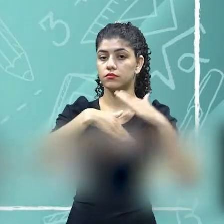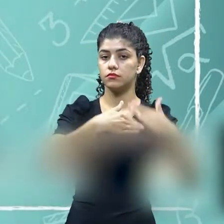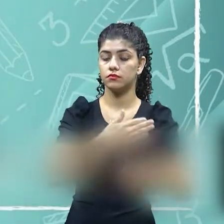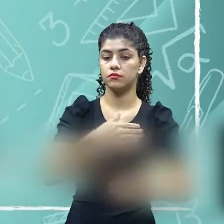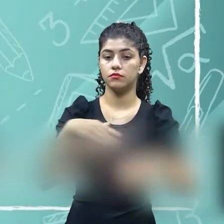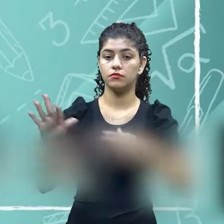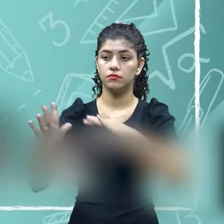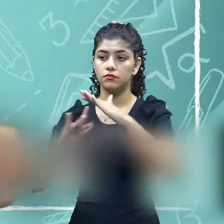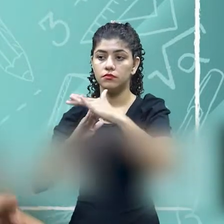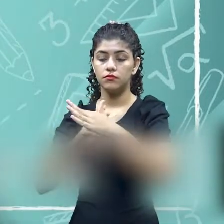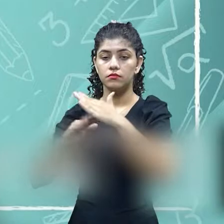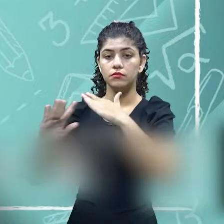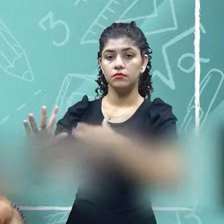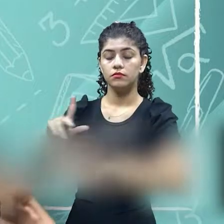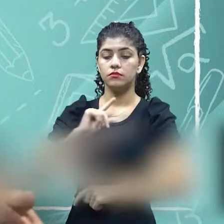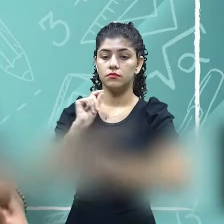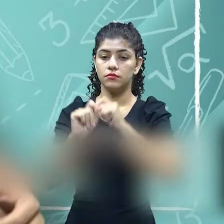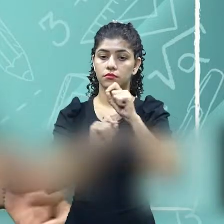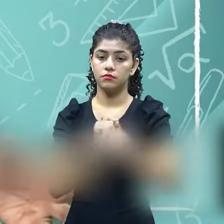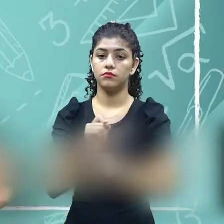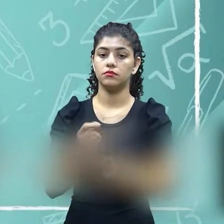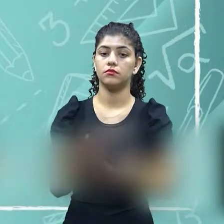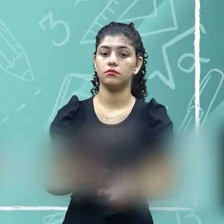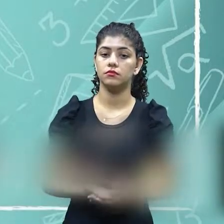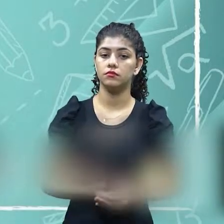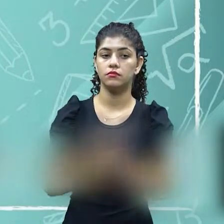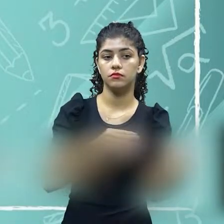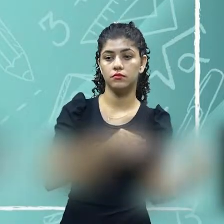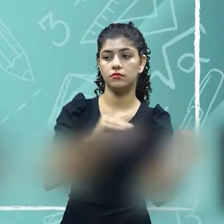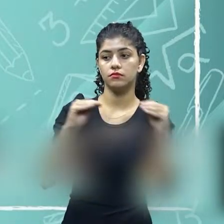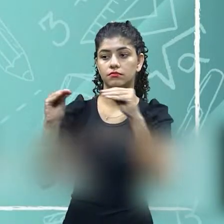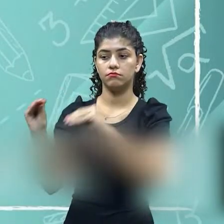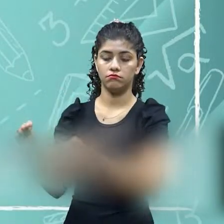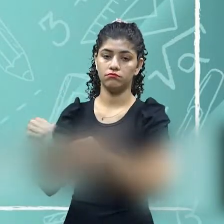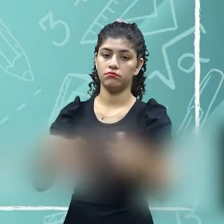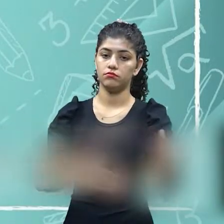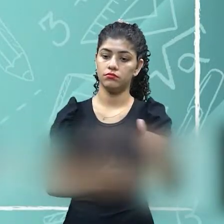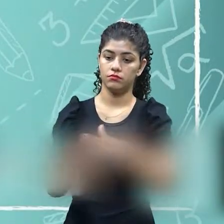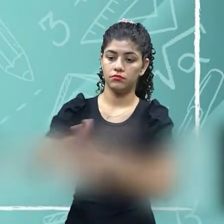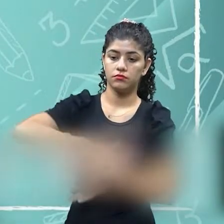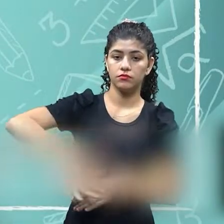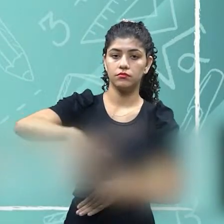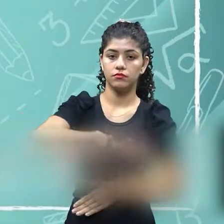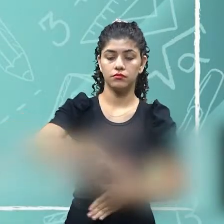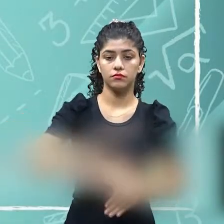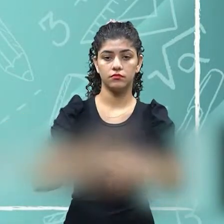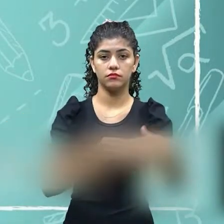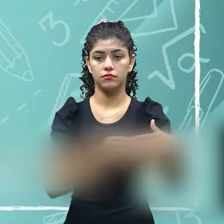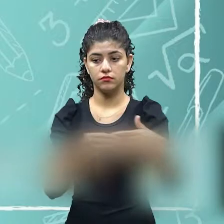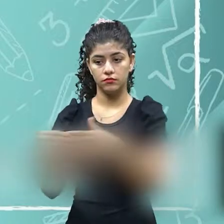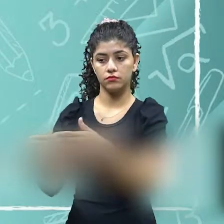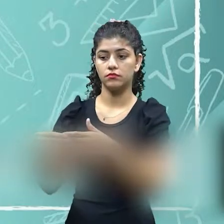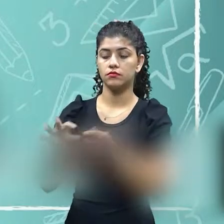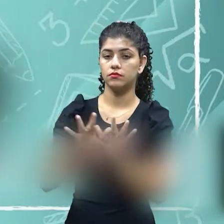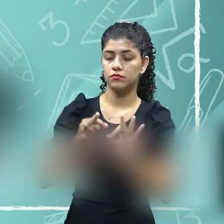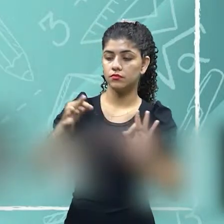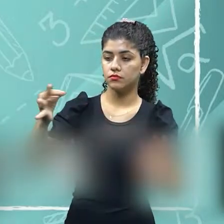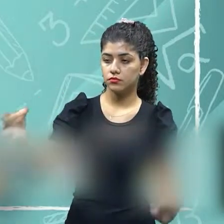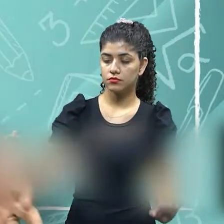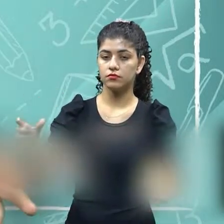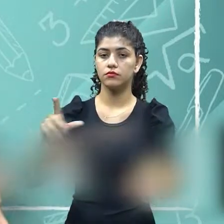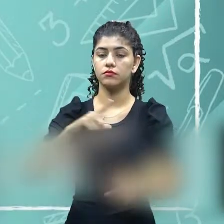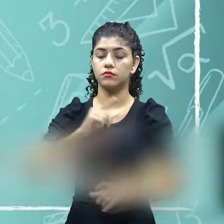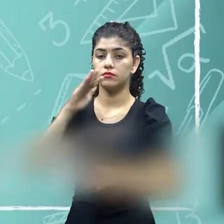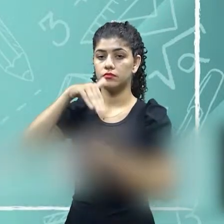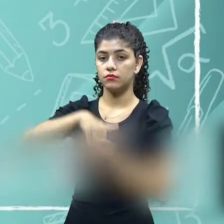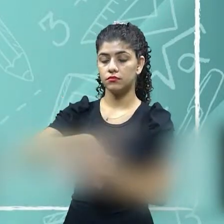exportação e importação, há um grande deslocamento em termo territorial. E aqui as Incoterms elas estabelecem, dentro